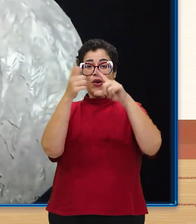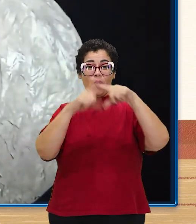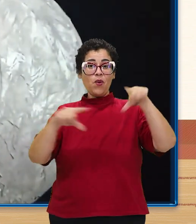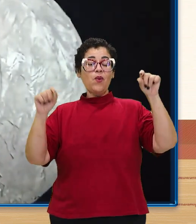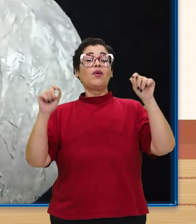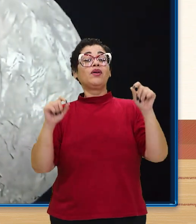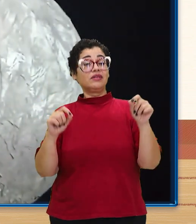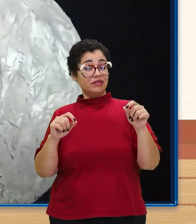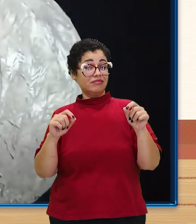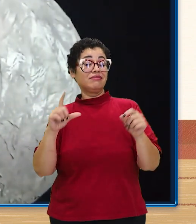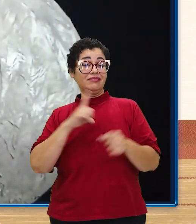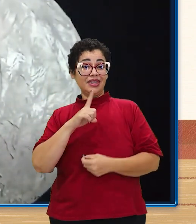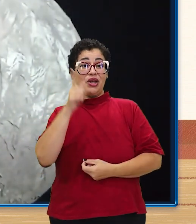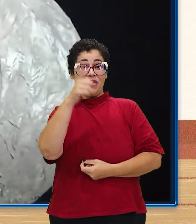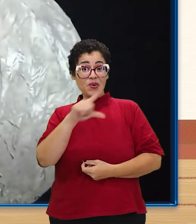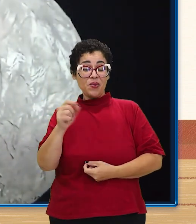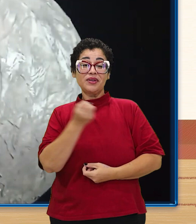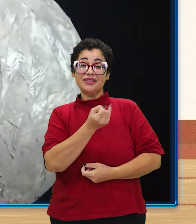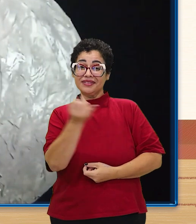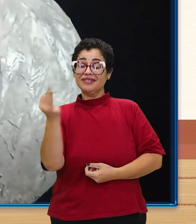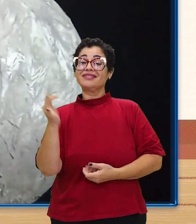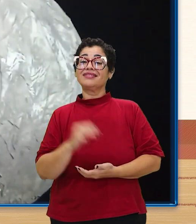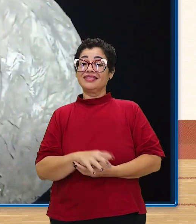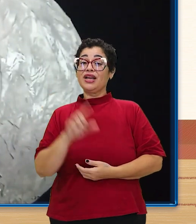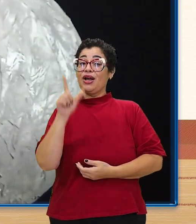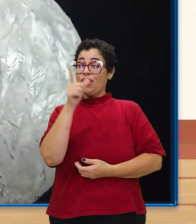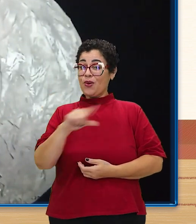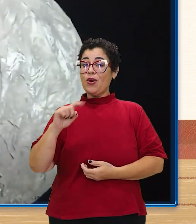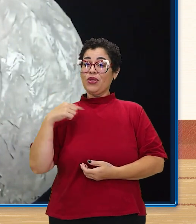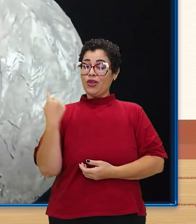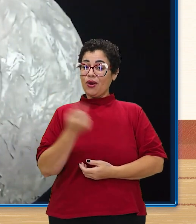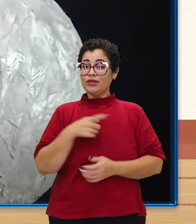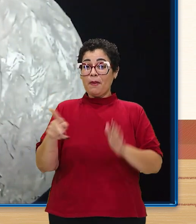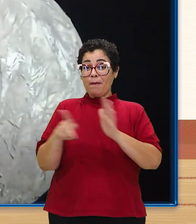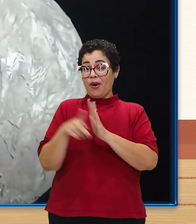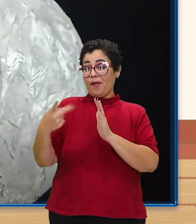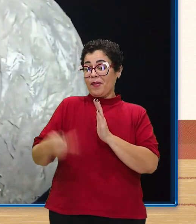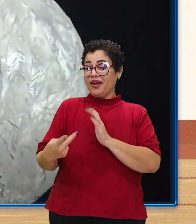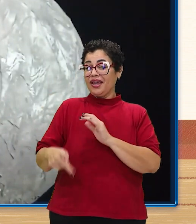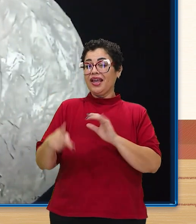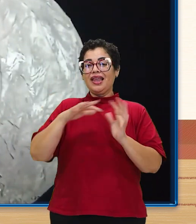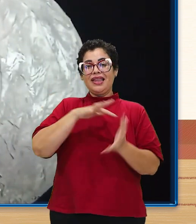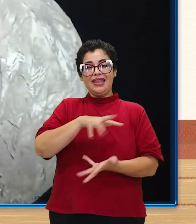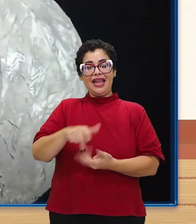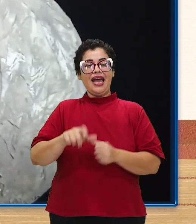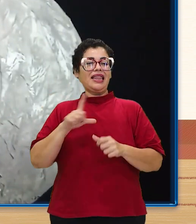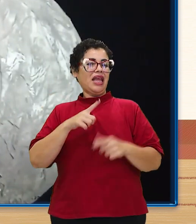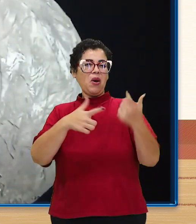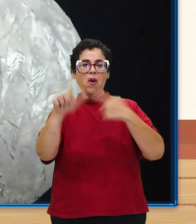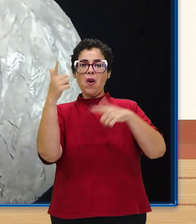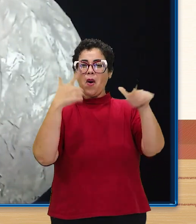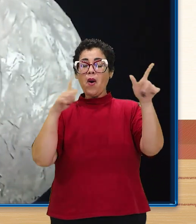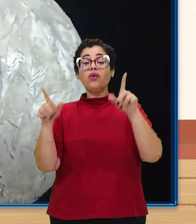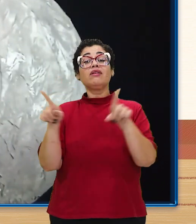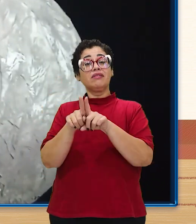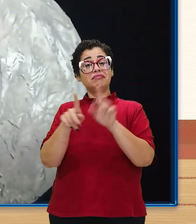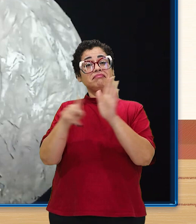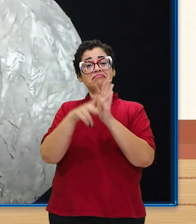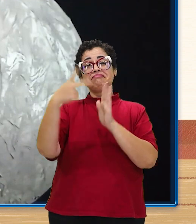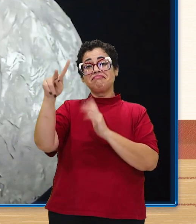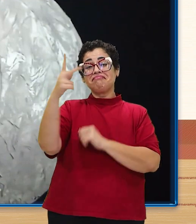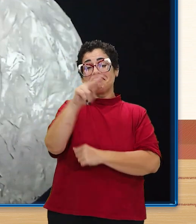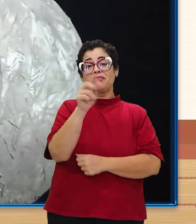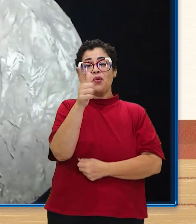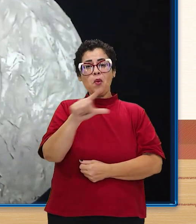porque existem outras luas, vocês sabiam? A nossa lua é do nosso planeta Terra, mas tem outros planetas que também têm luas e